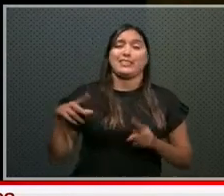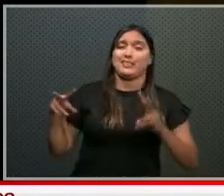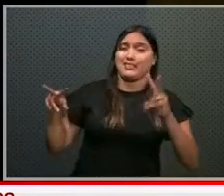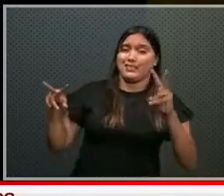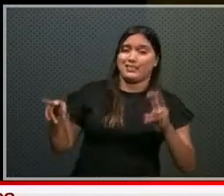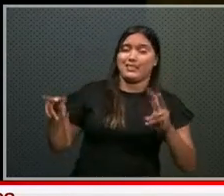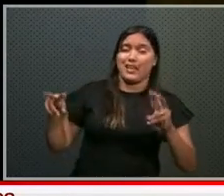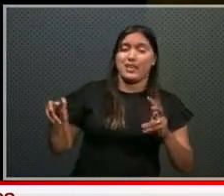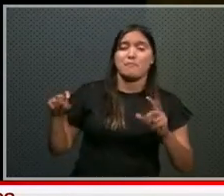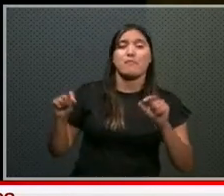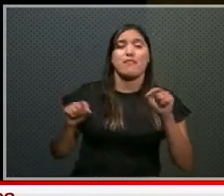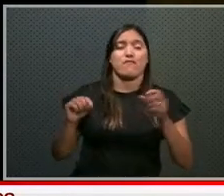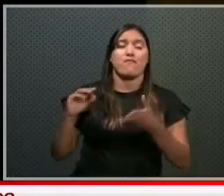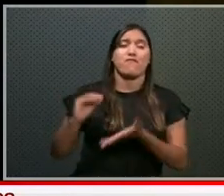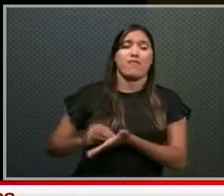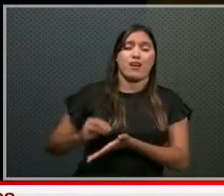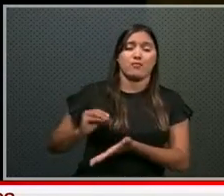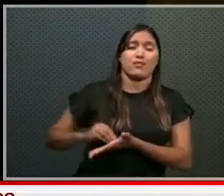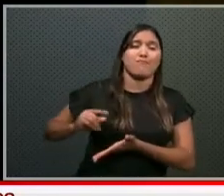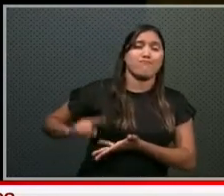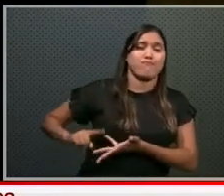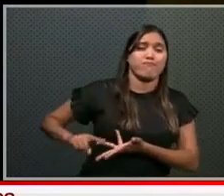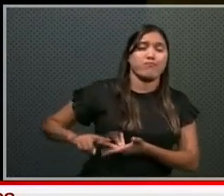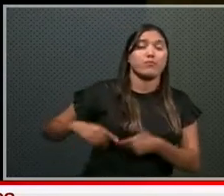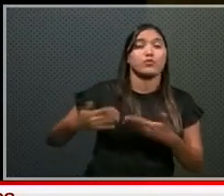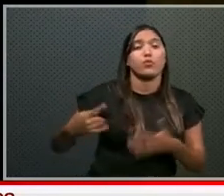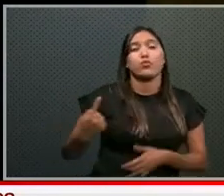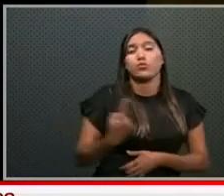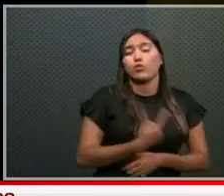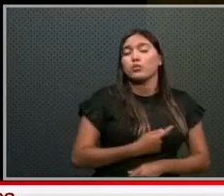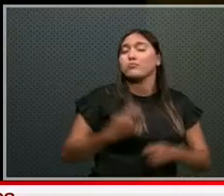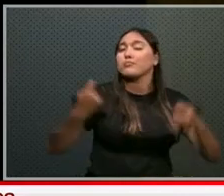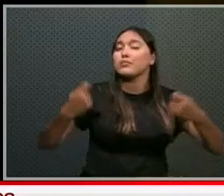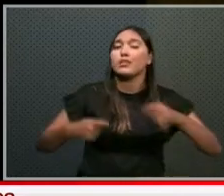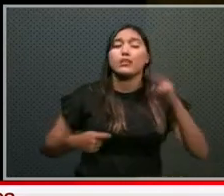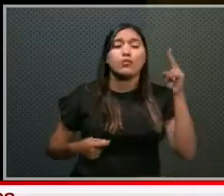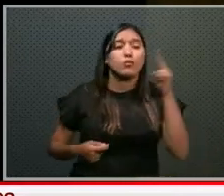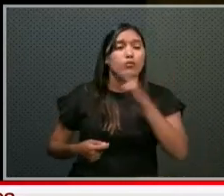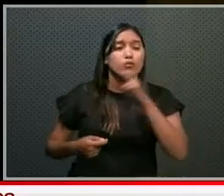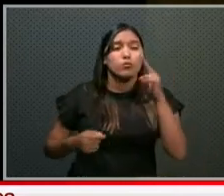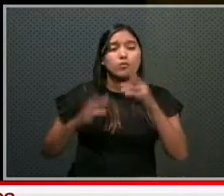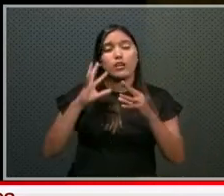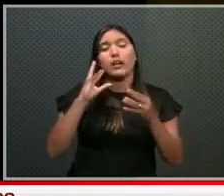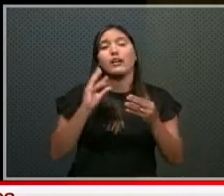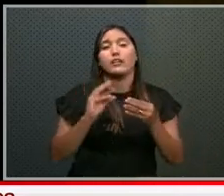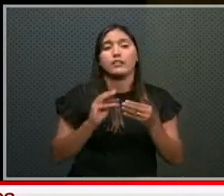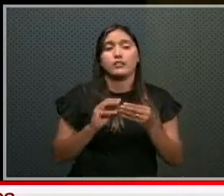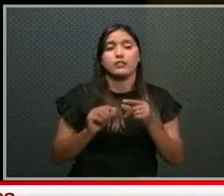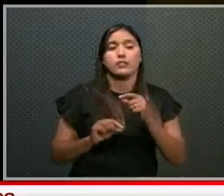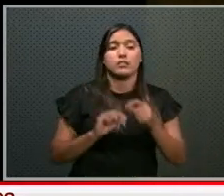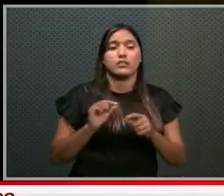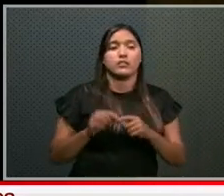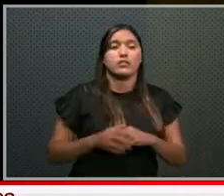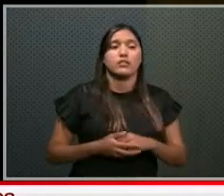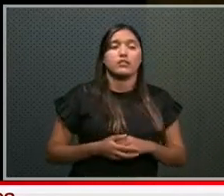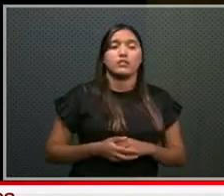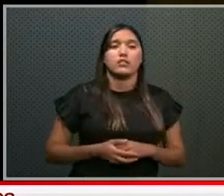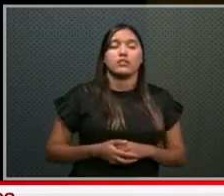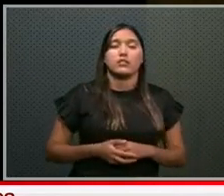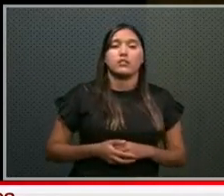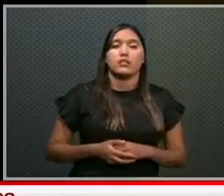escassa precisaremos em fim rede discutir propor modelos de novos e atuais